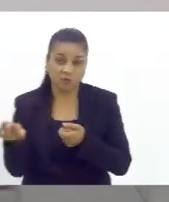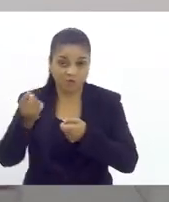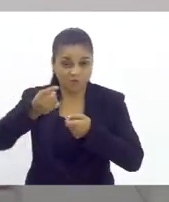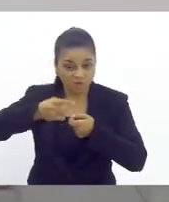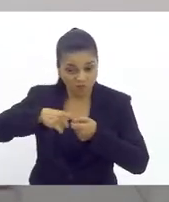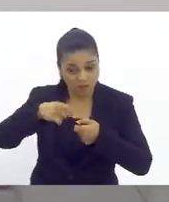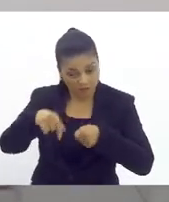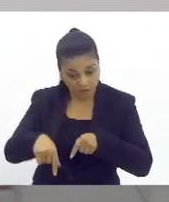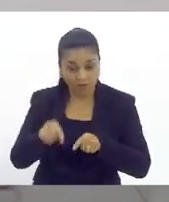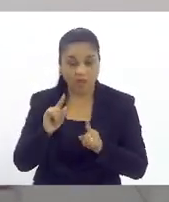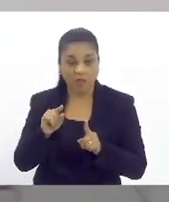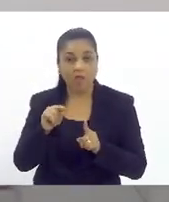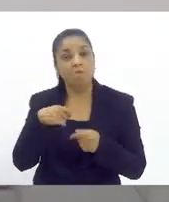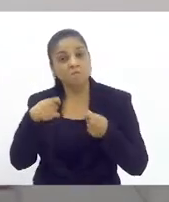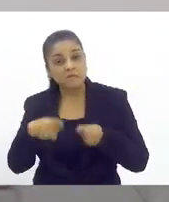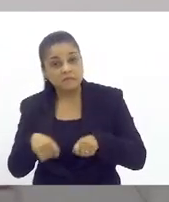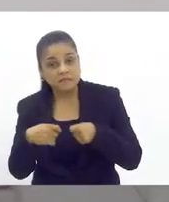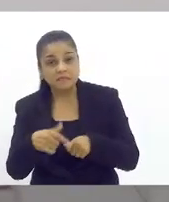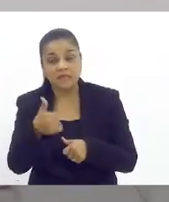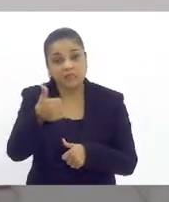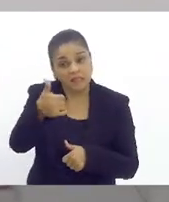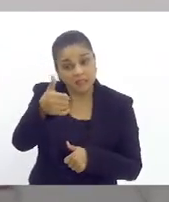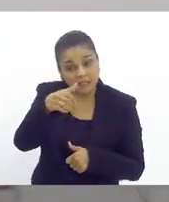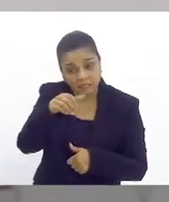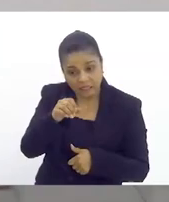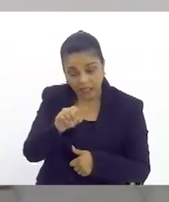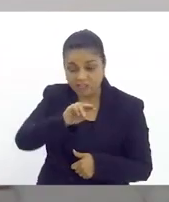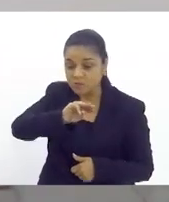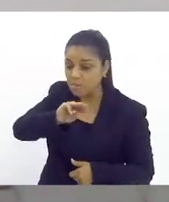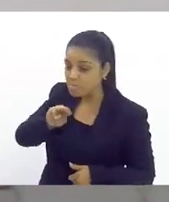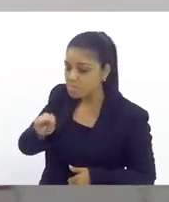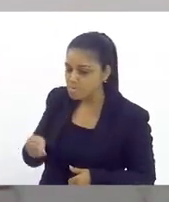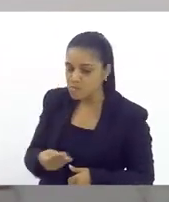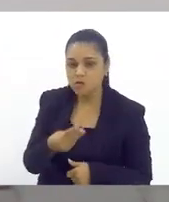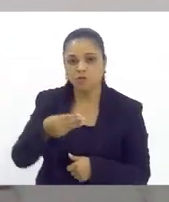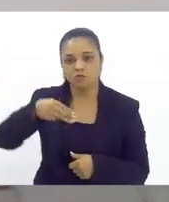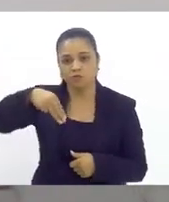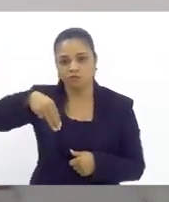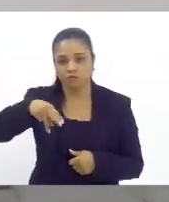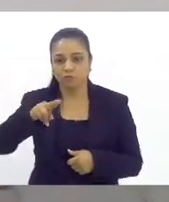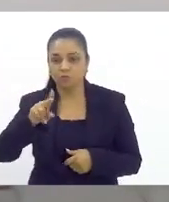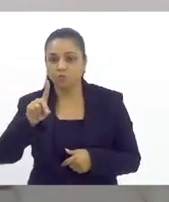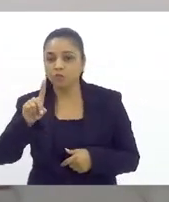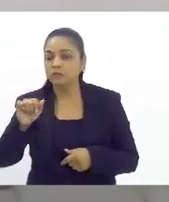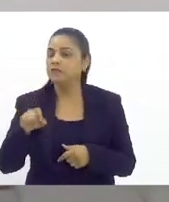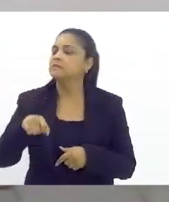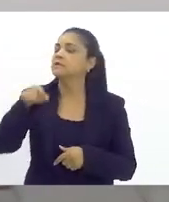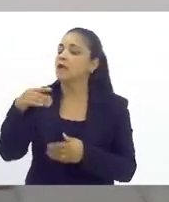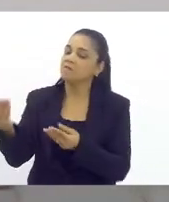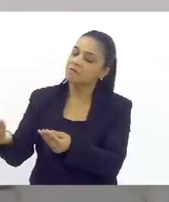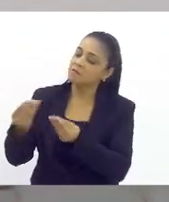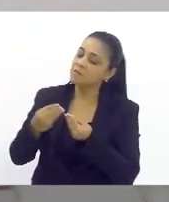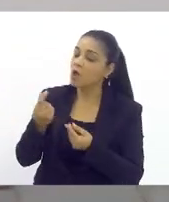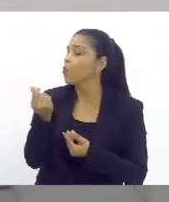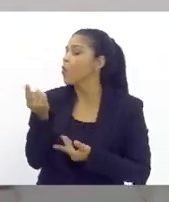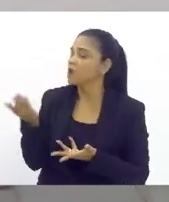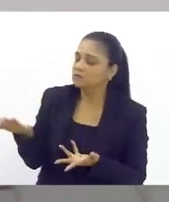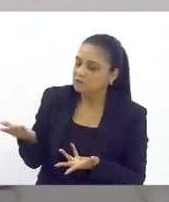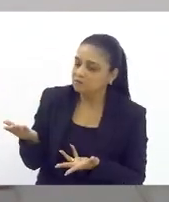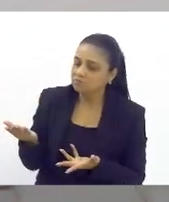vamos precisar de 10 milhões de mudas quem vai me oferecer essas mudas a quanto você